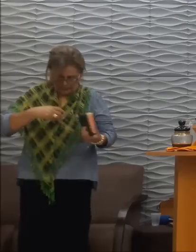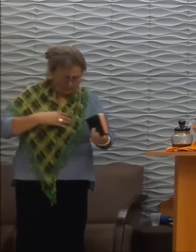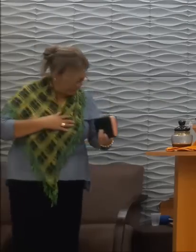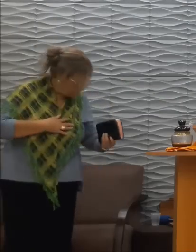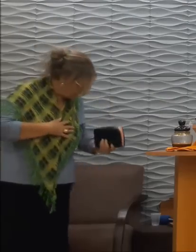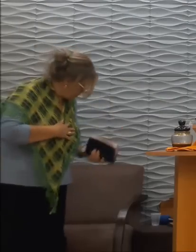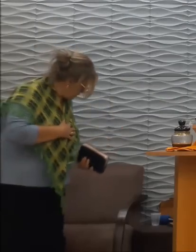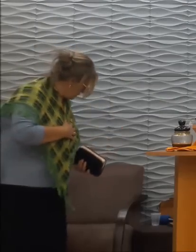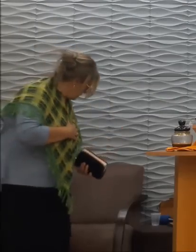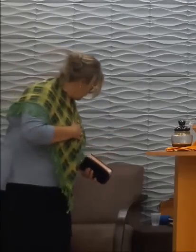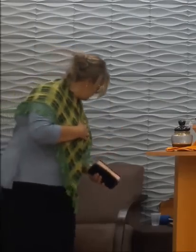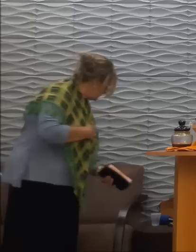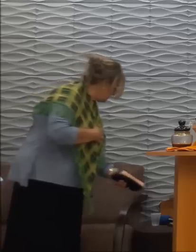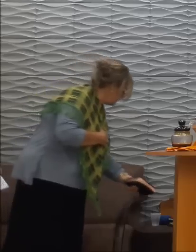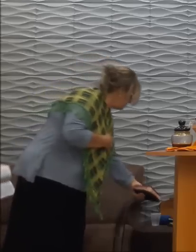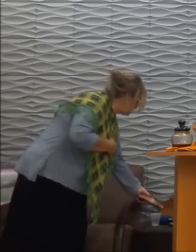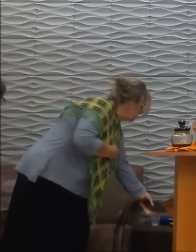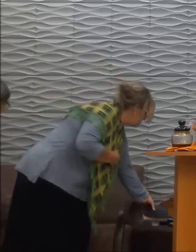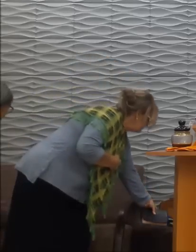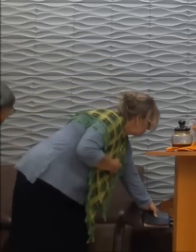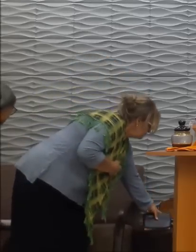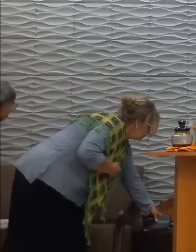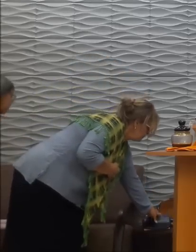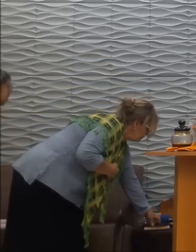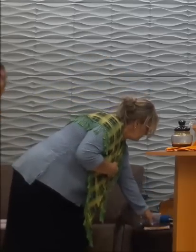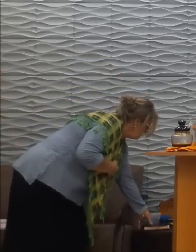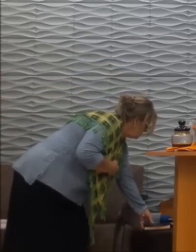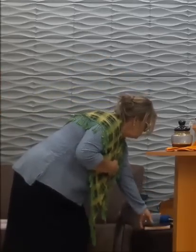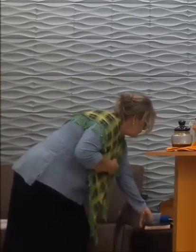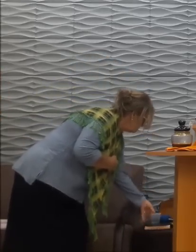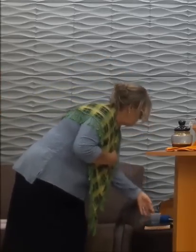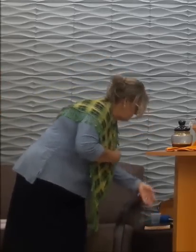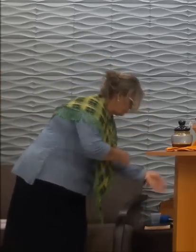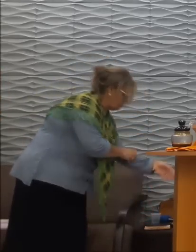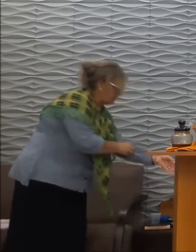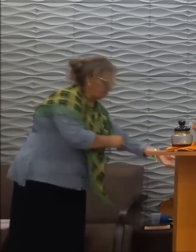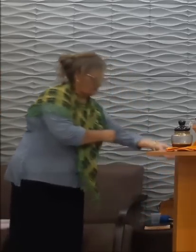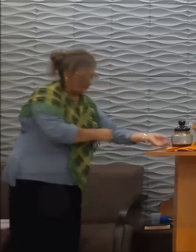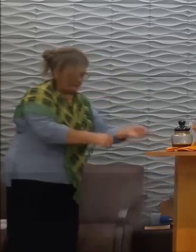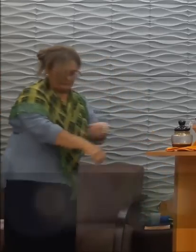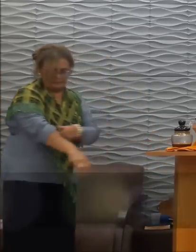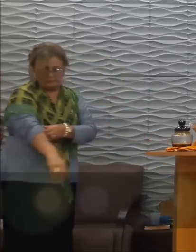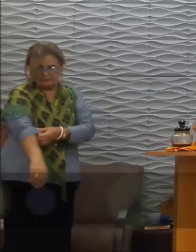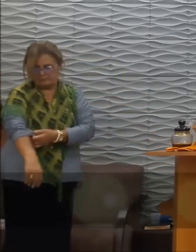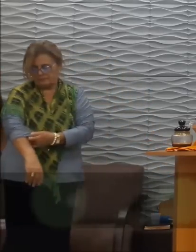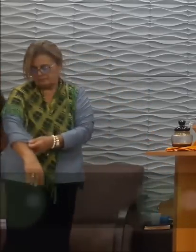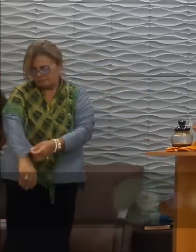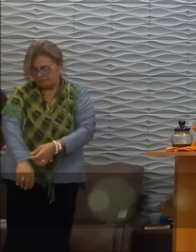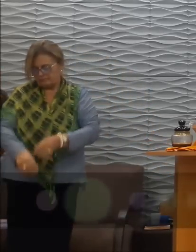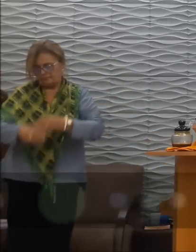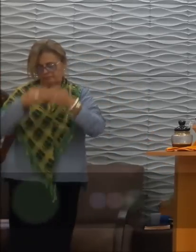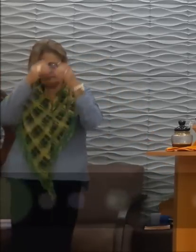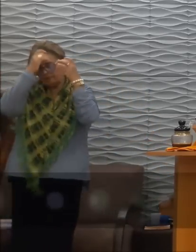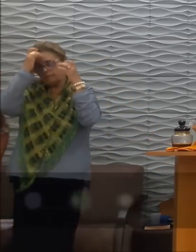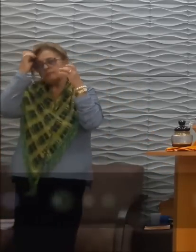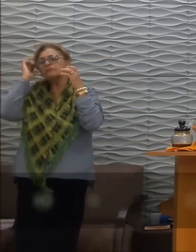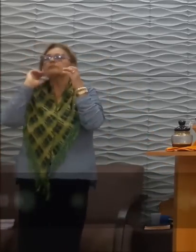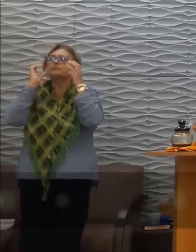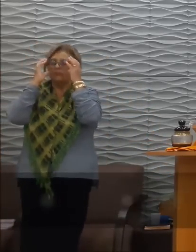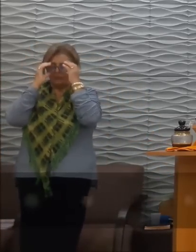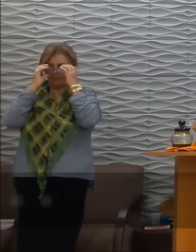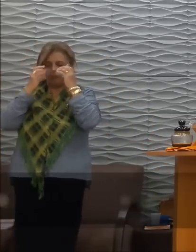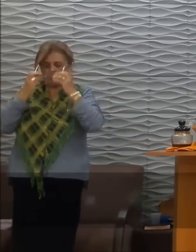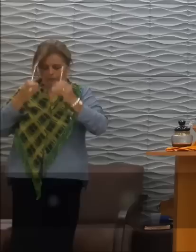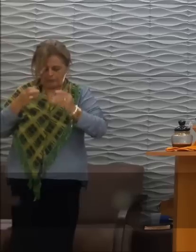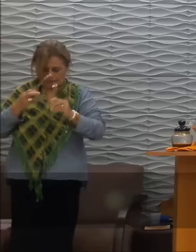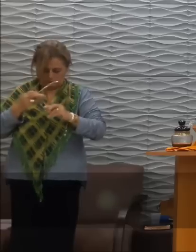oração? Eu queria que você desprendesse agora seus pensamentos lá fora, alguma preocupação, e que